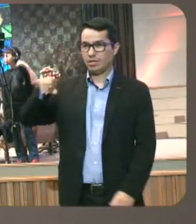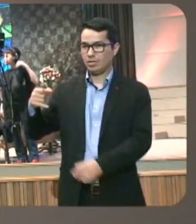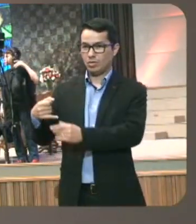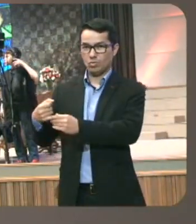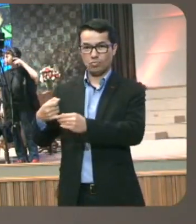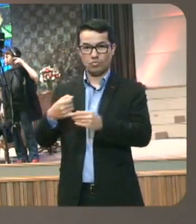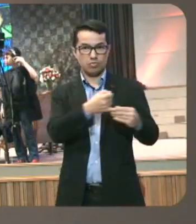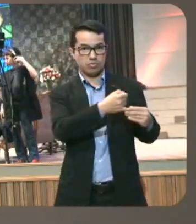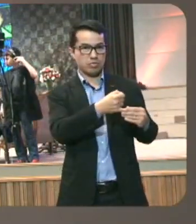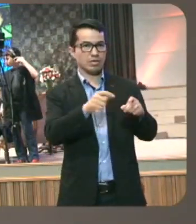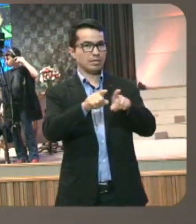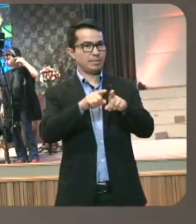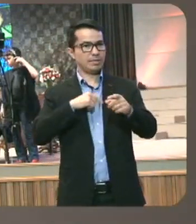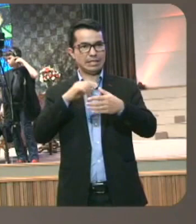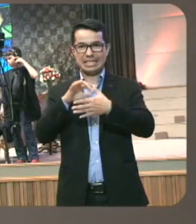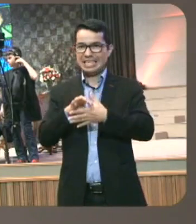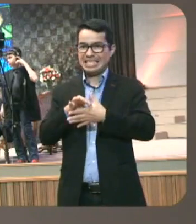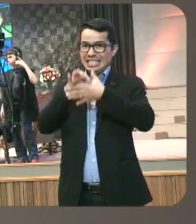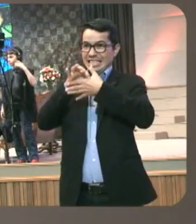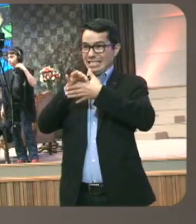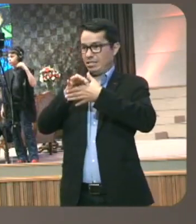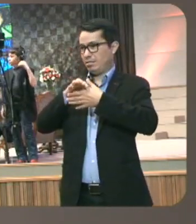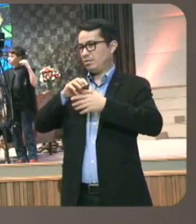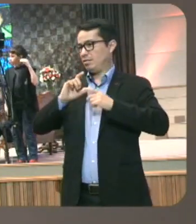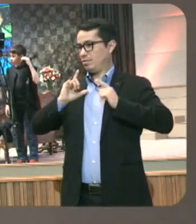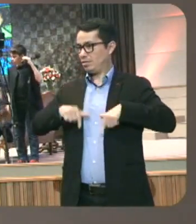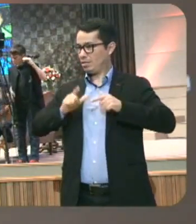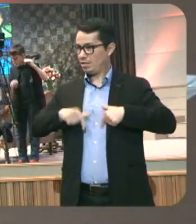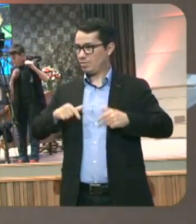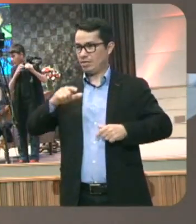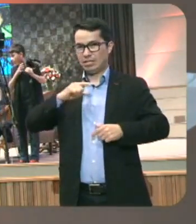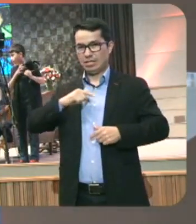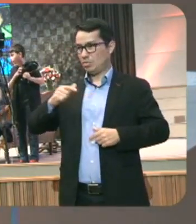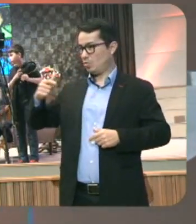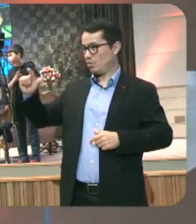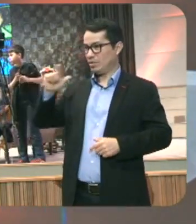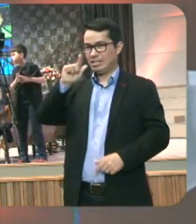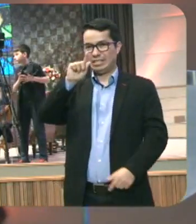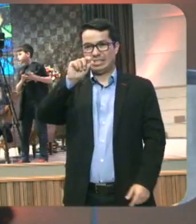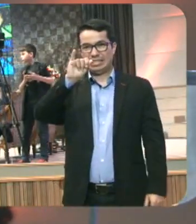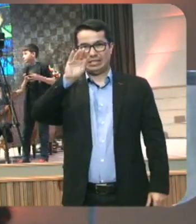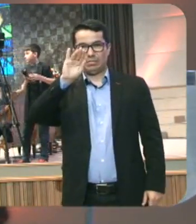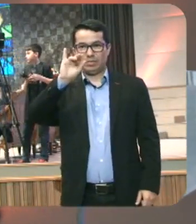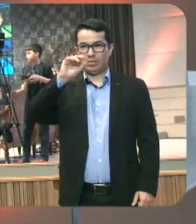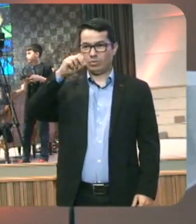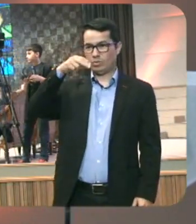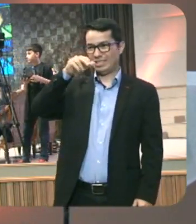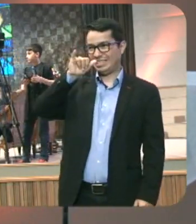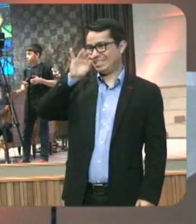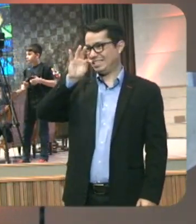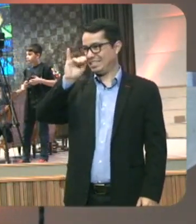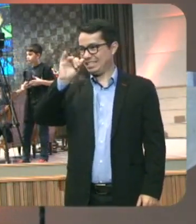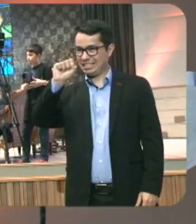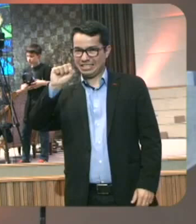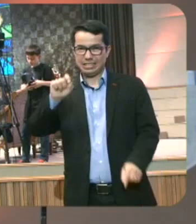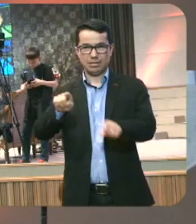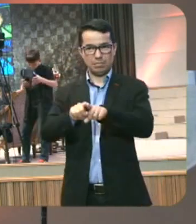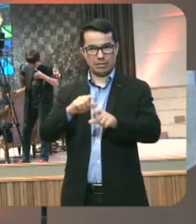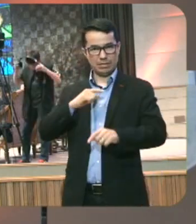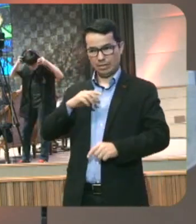e os líderes de Israel sendo enganados pelos gibeonitas. E os gibeonitas,